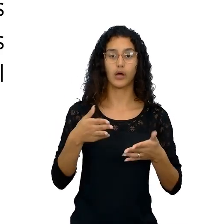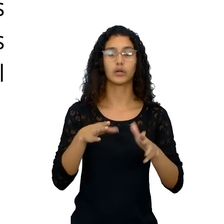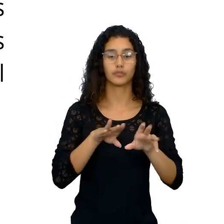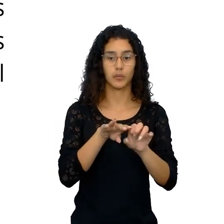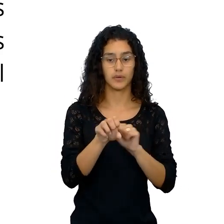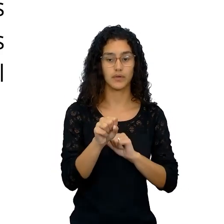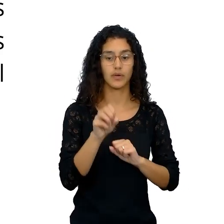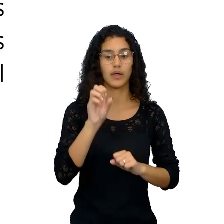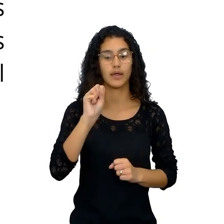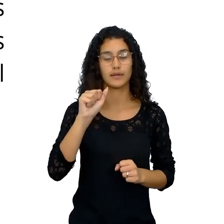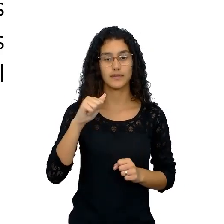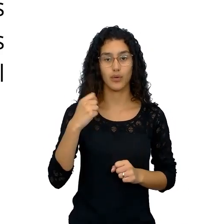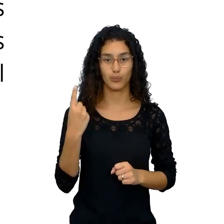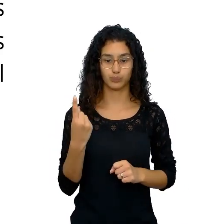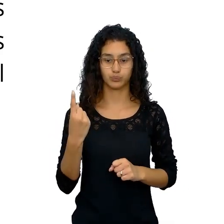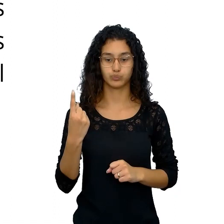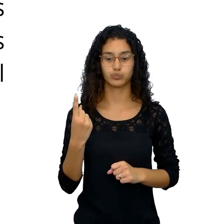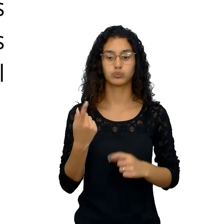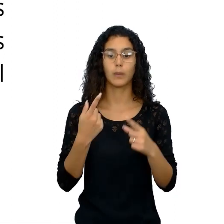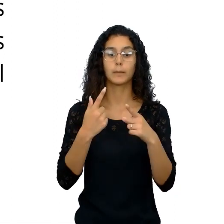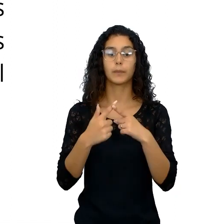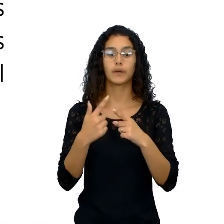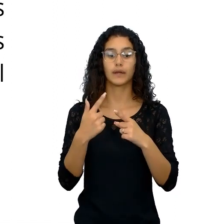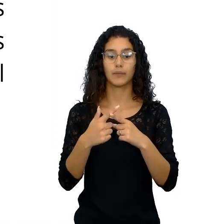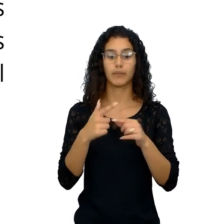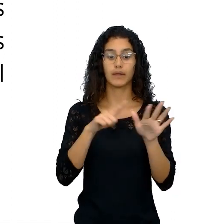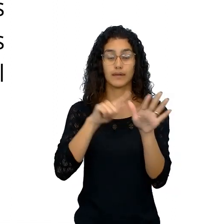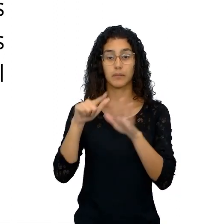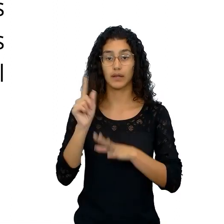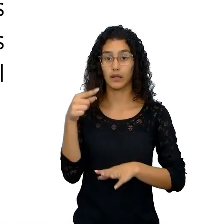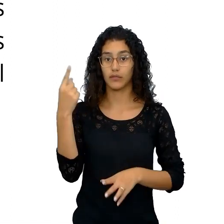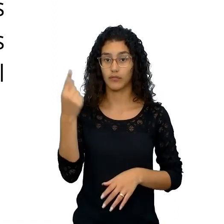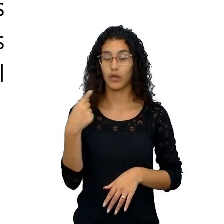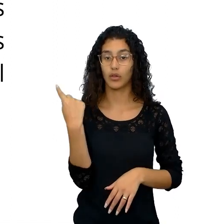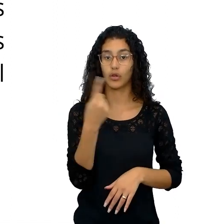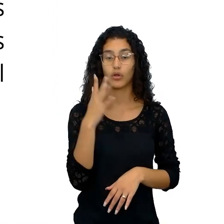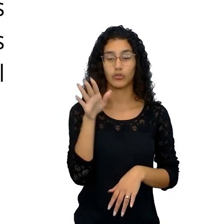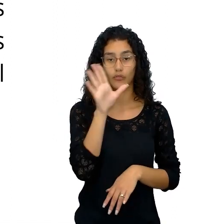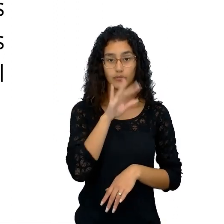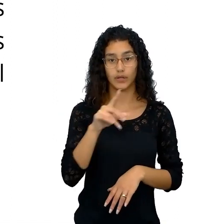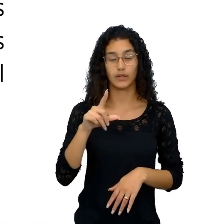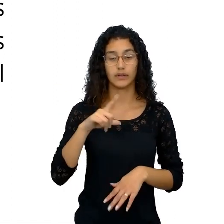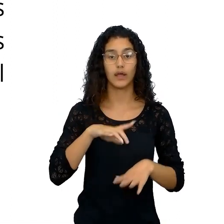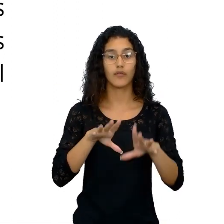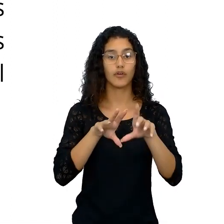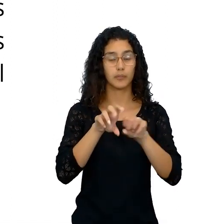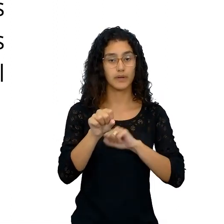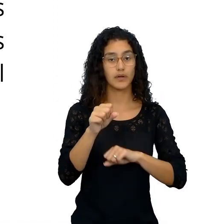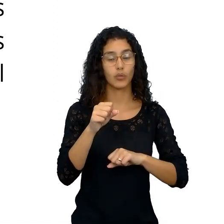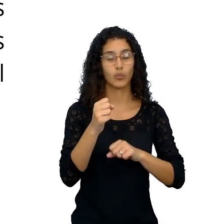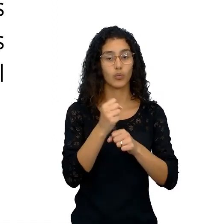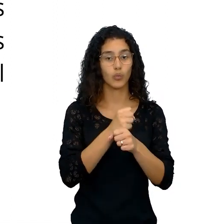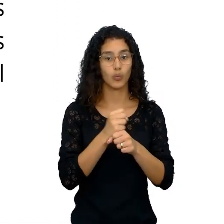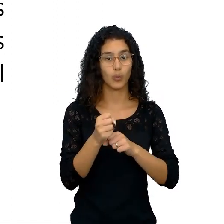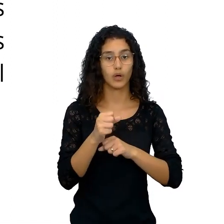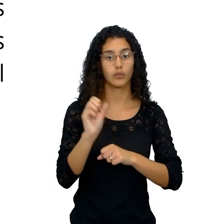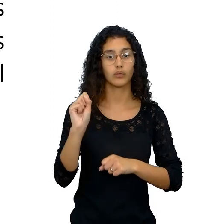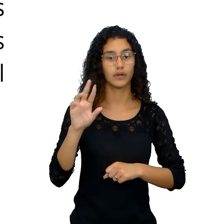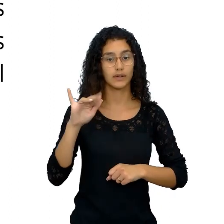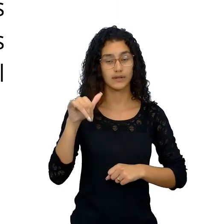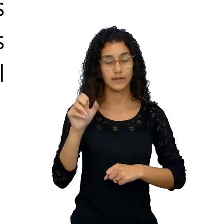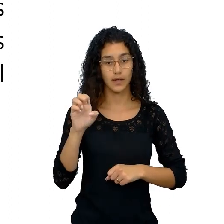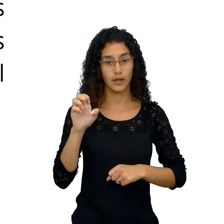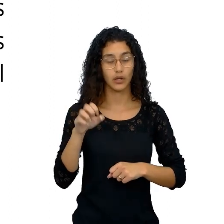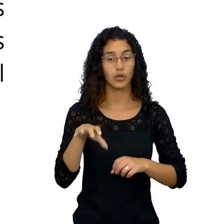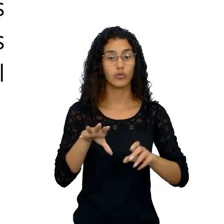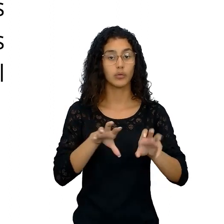da formação SA1. Por quê, né? Porque na semana que vem, a gente, como eu já mencionei, vai ter a formação de ano e série, e os formadores